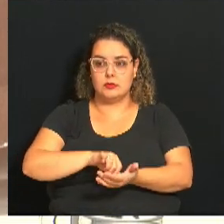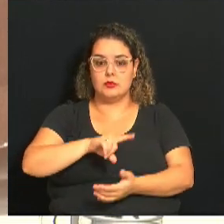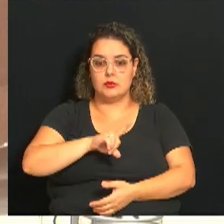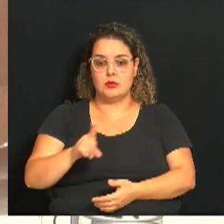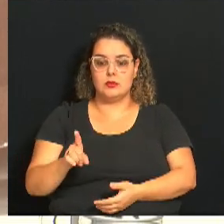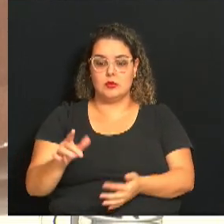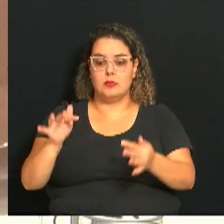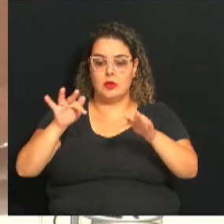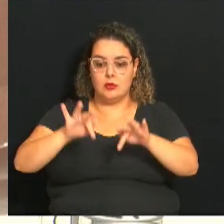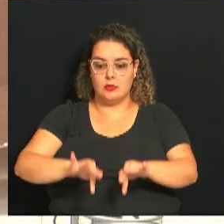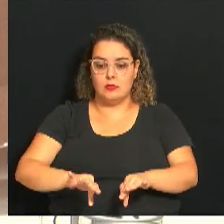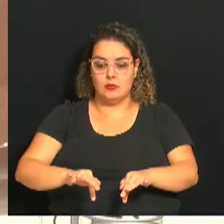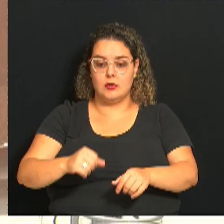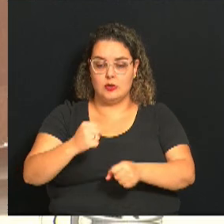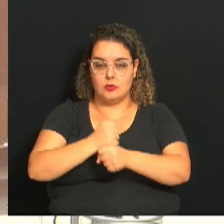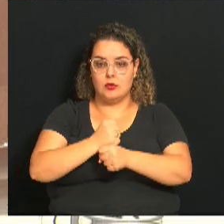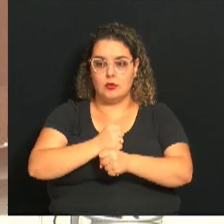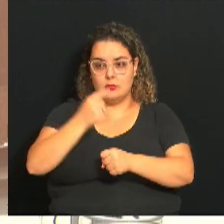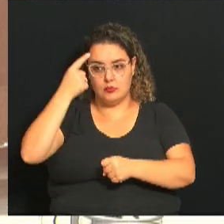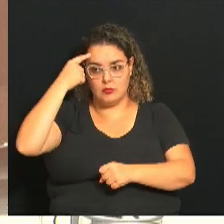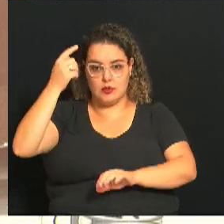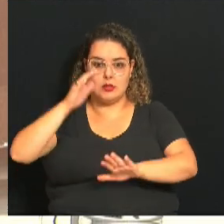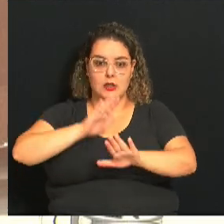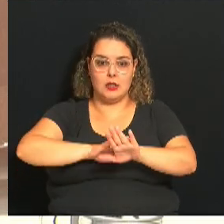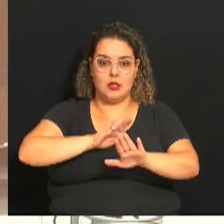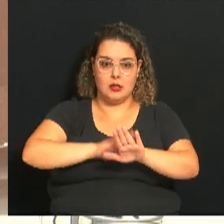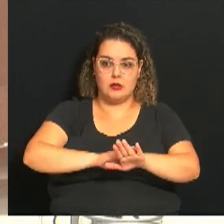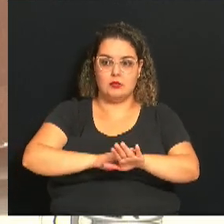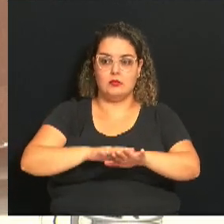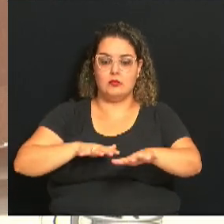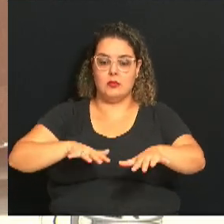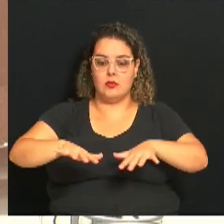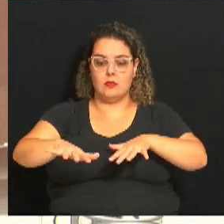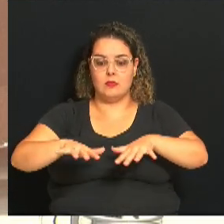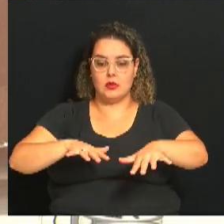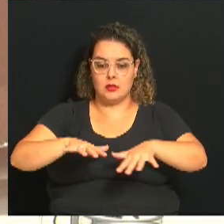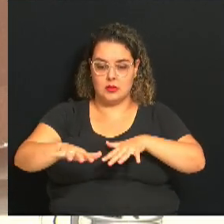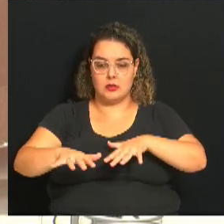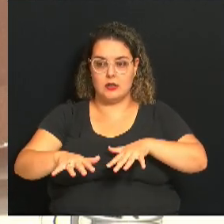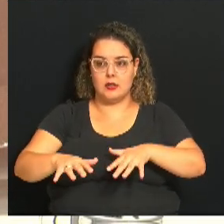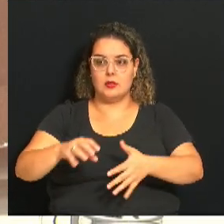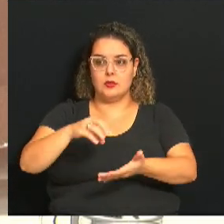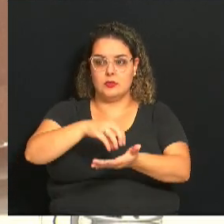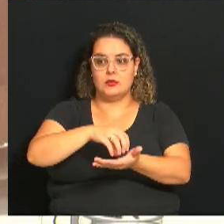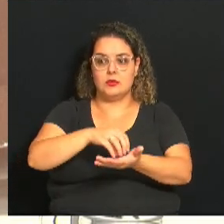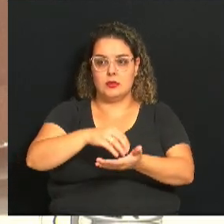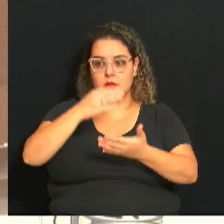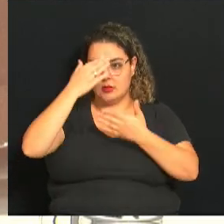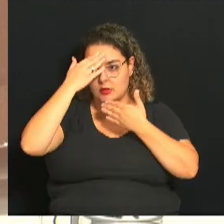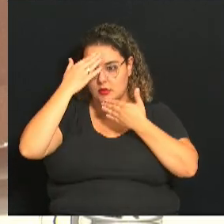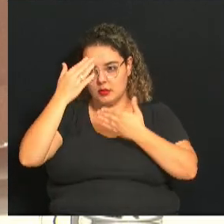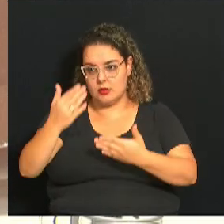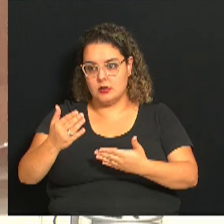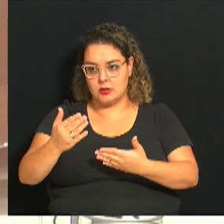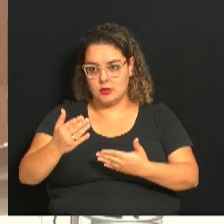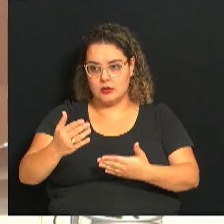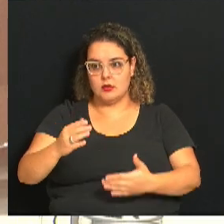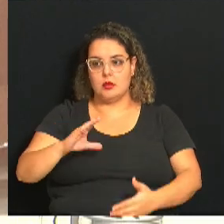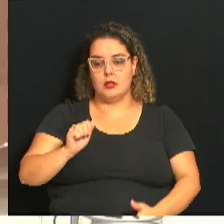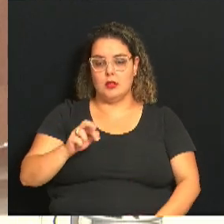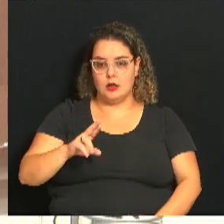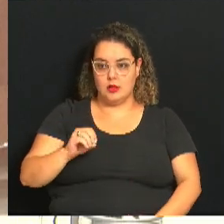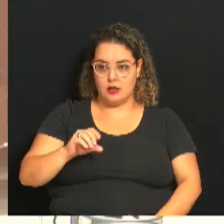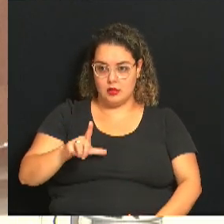ano pensar em ações, né, que venha a movimentar esse centro. No mais, eu queria agradecer mais uma vez a você, Carol, a toda a